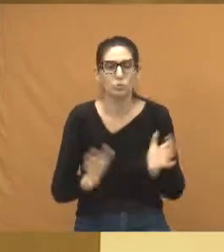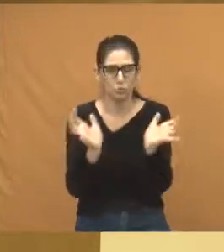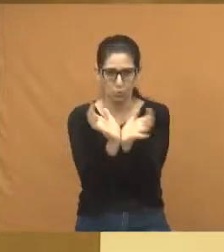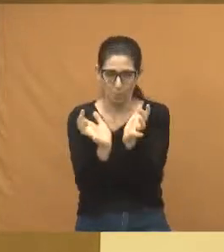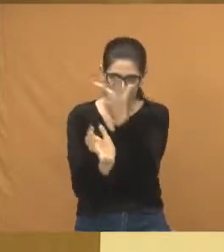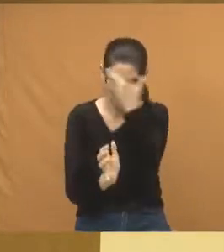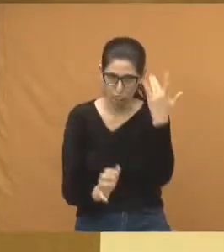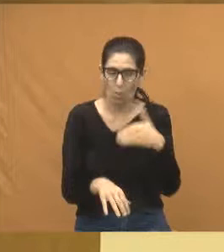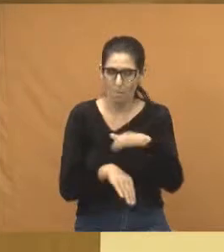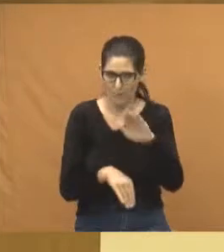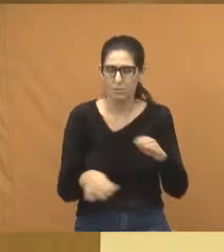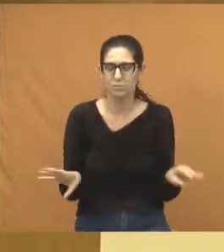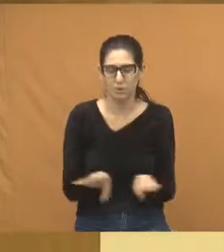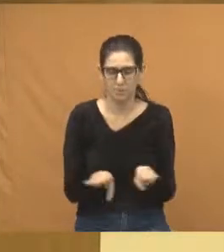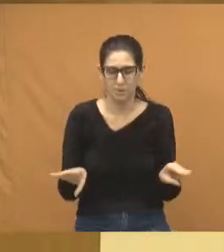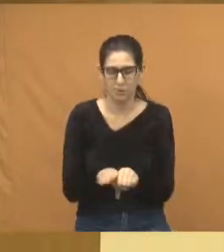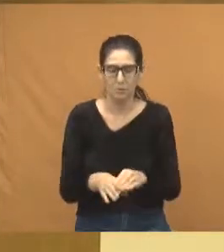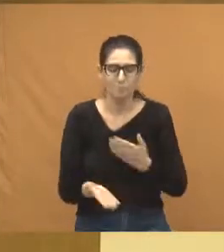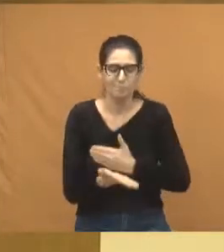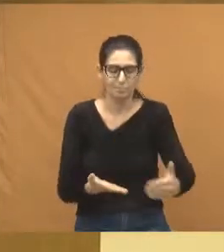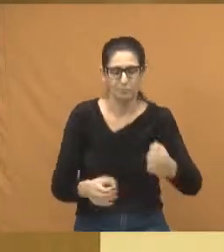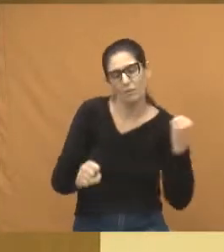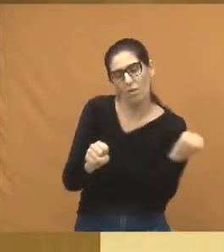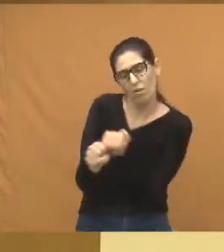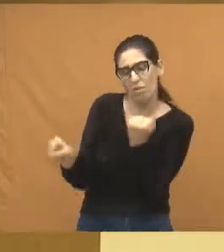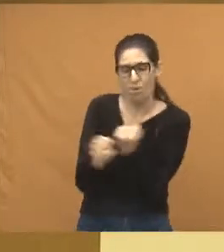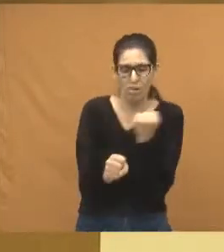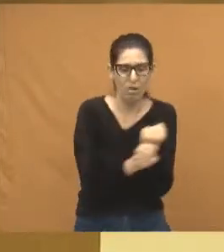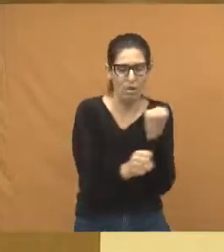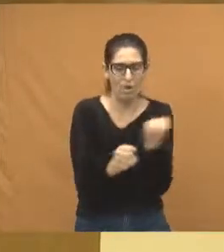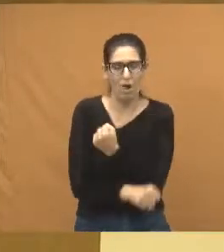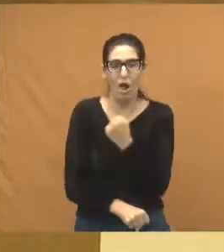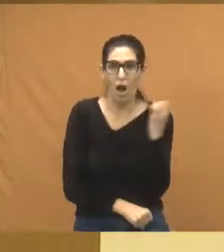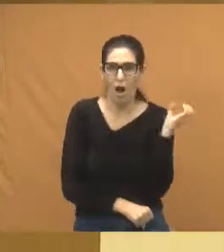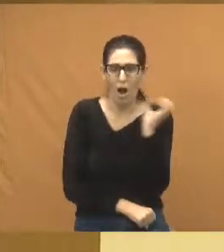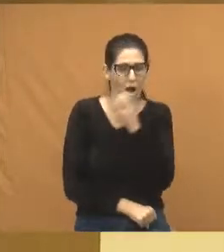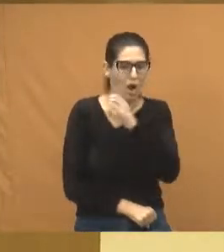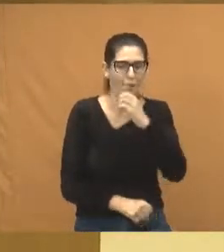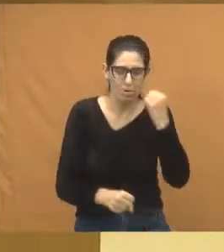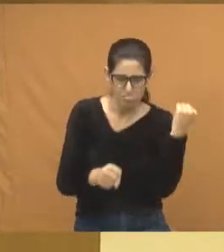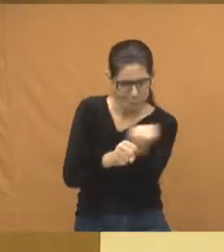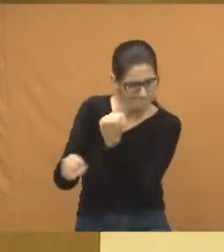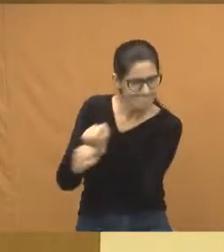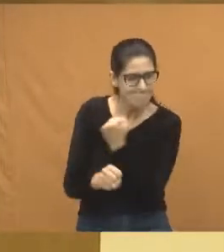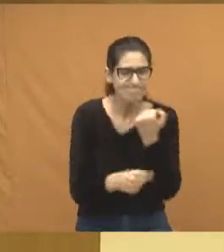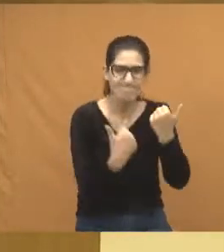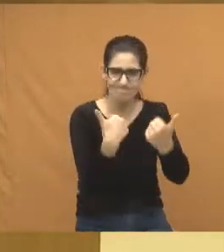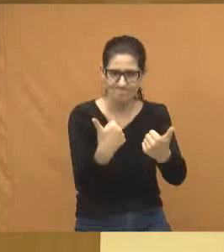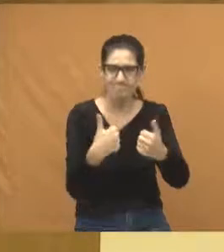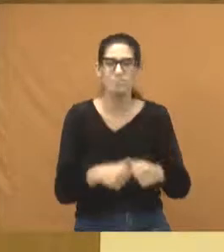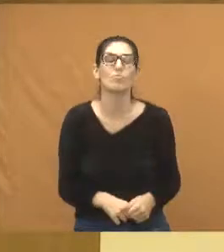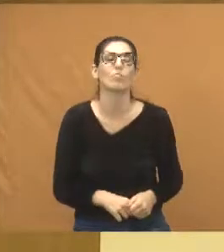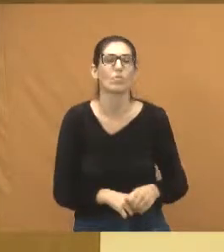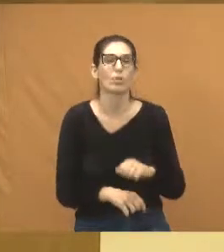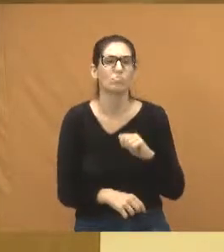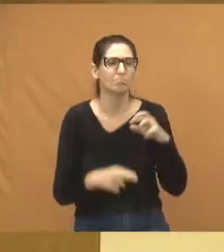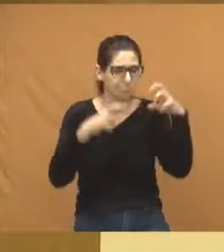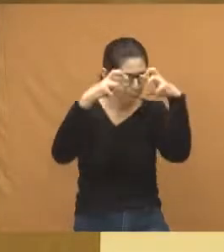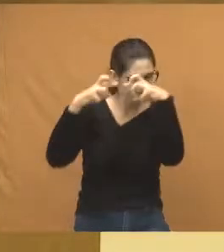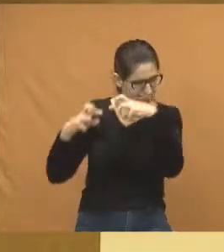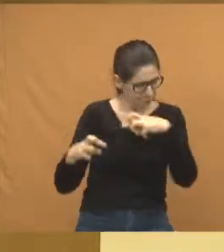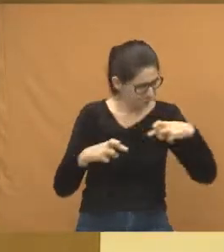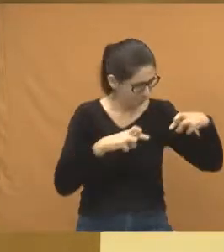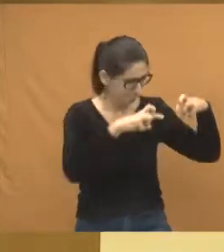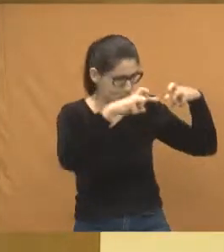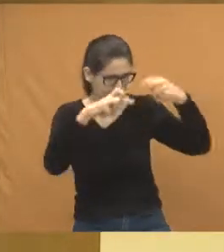para começar aquela obra ali, segundo ele, a todo vapor. Então a gente vai continuar fazendo a fiscalização, que é o